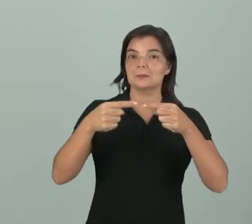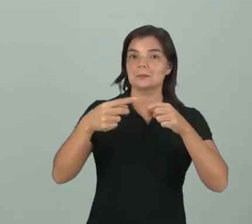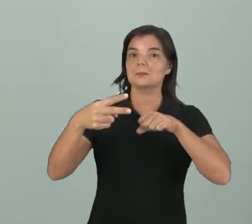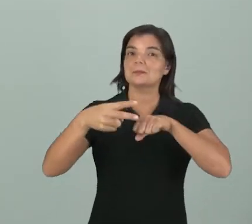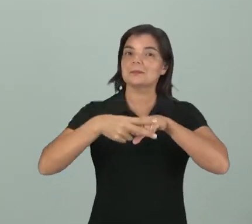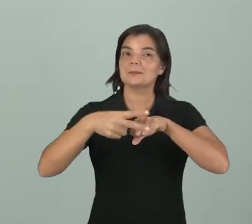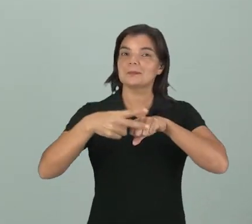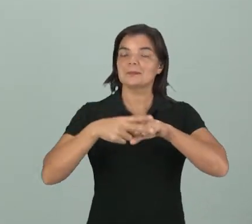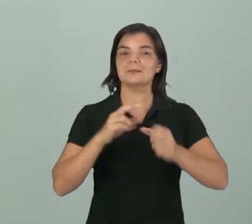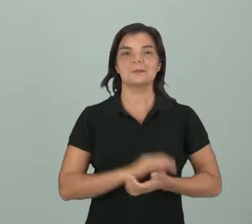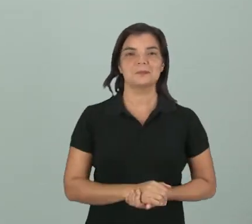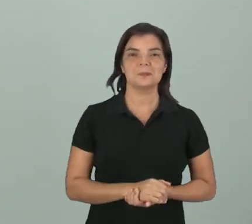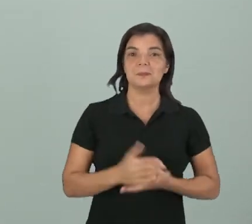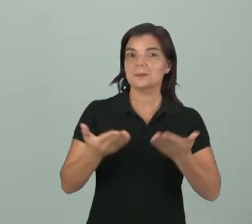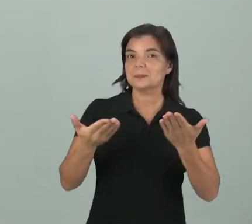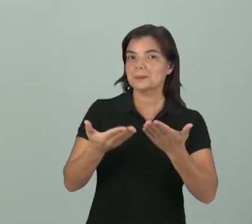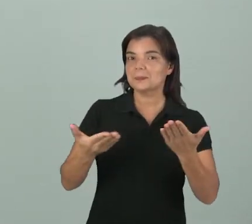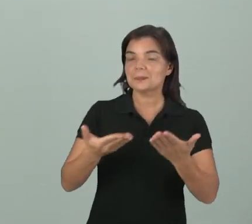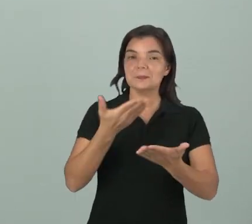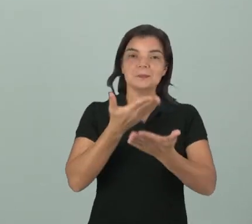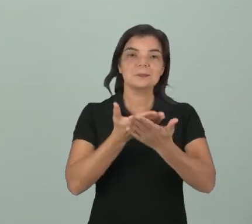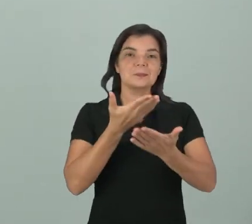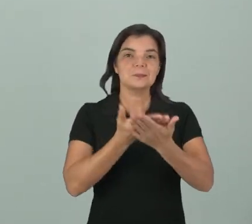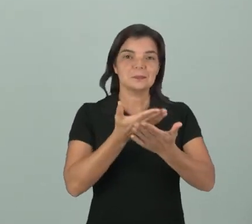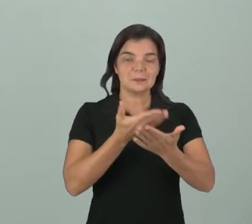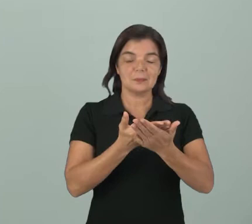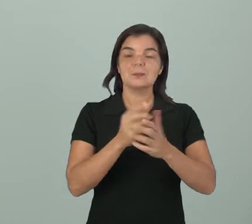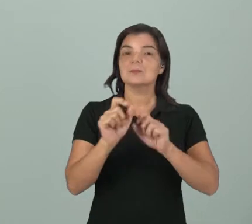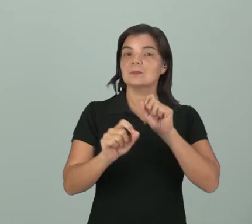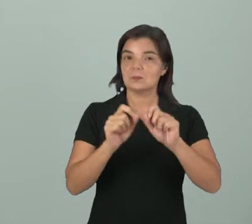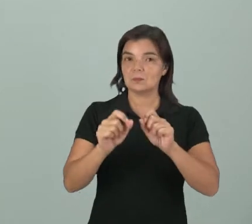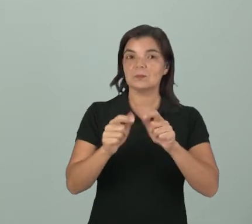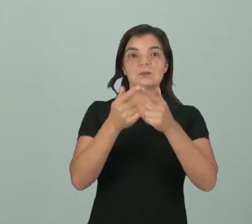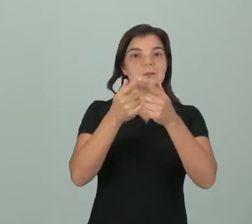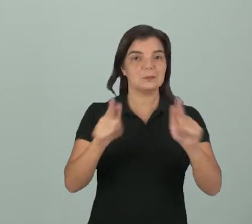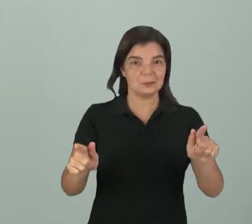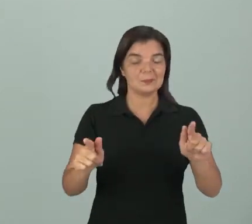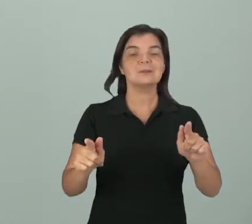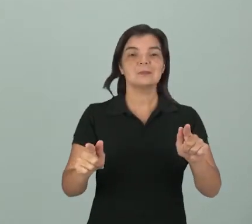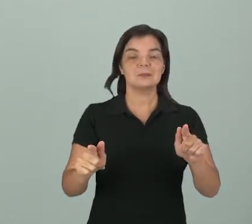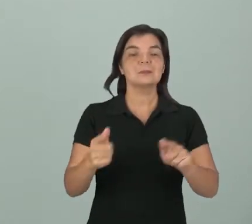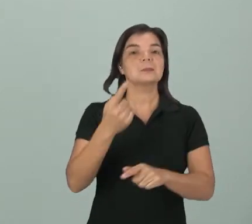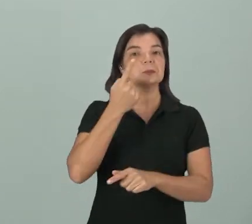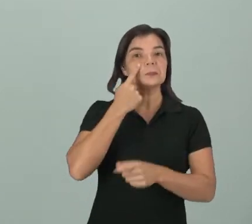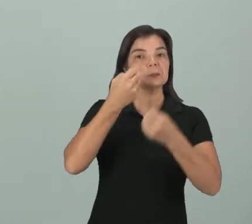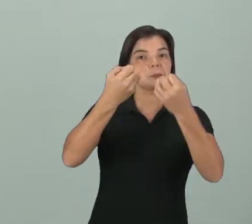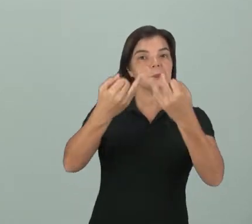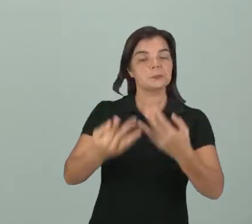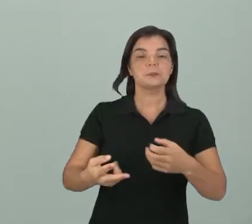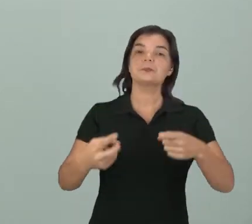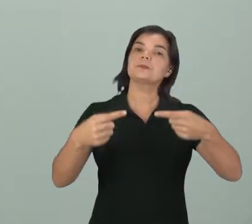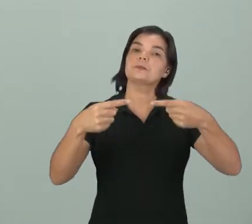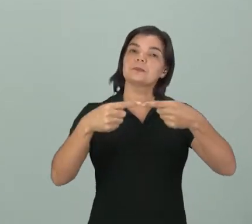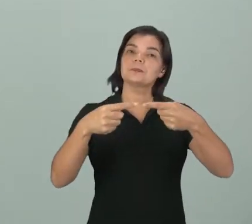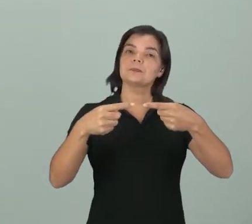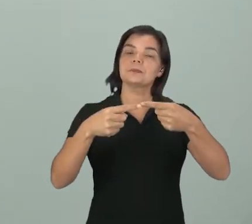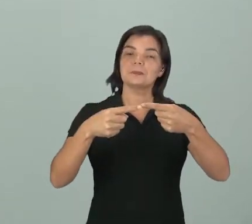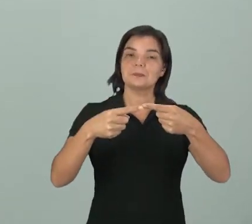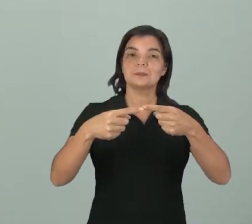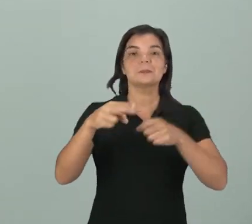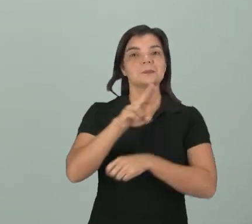Concordância verbal. E hoje nós vamos continuar trabalhando a gramática normativa. Vamos falar sobre